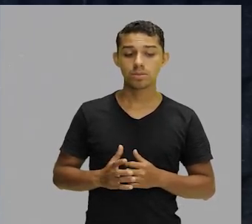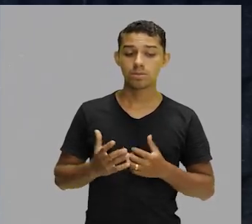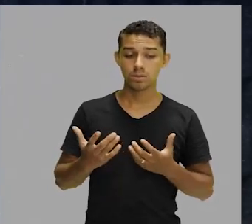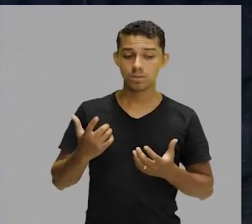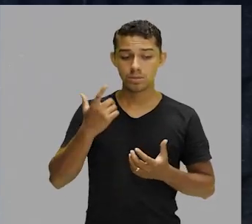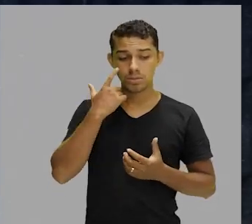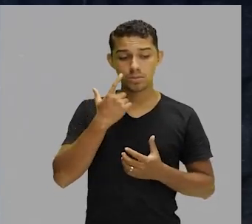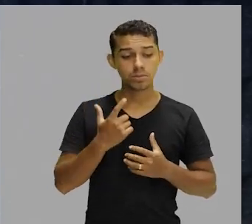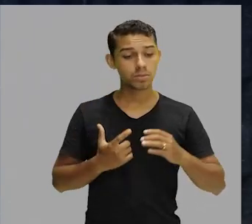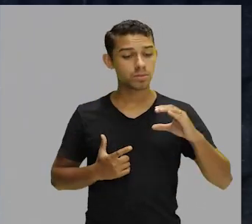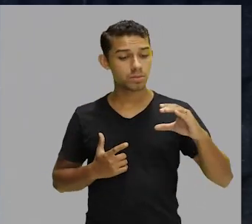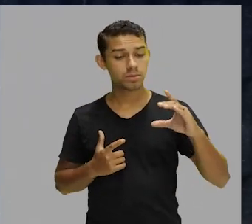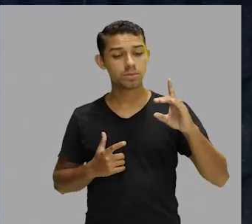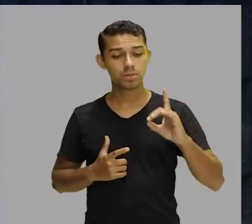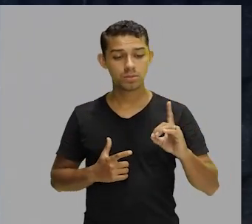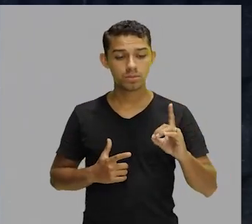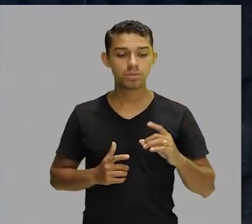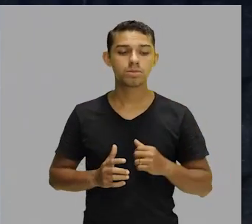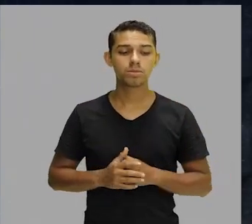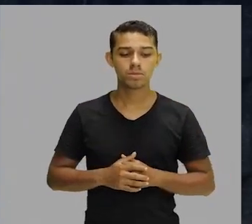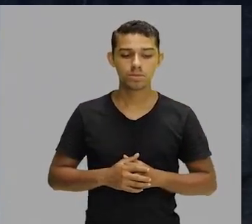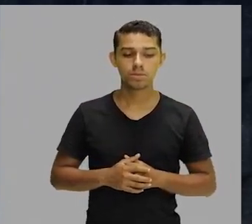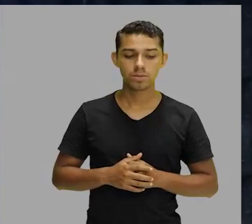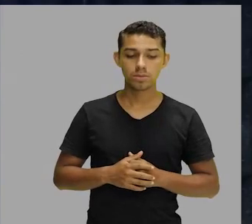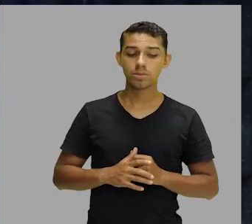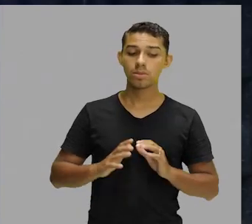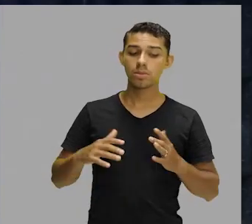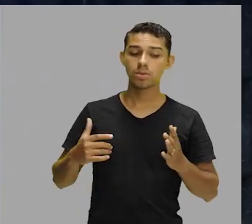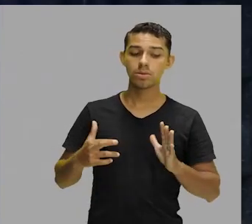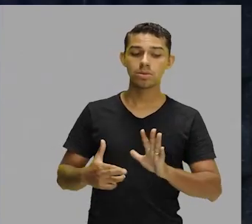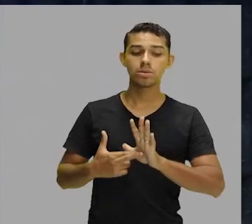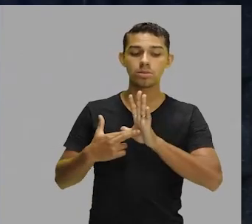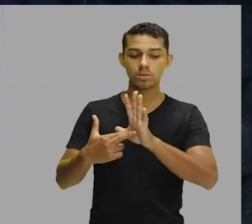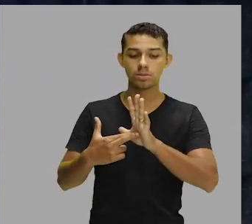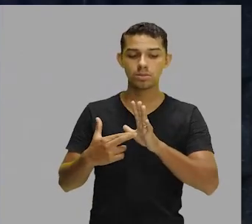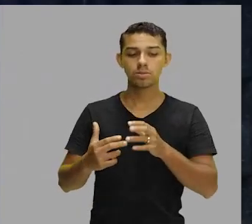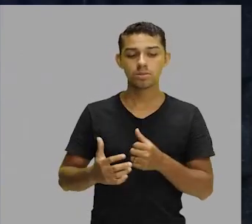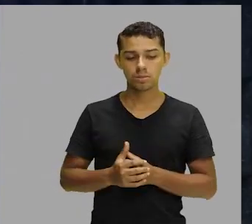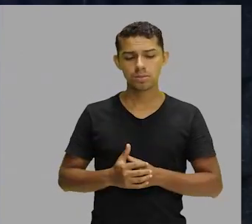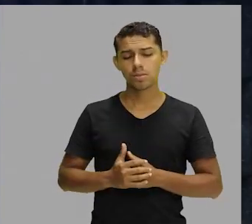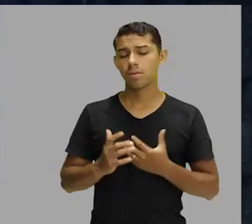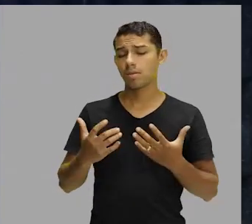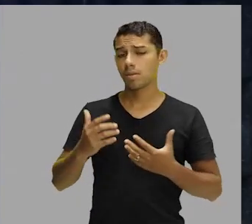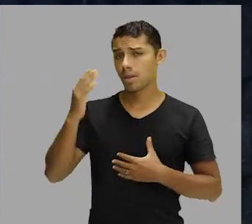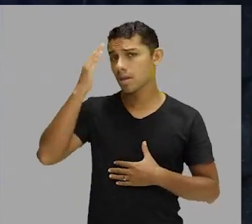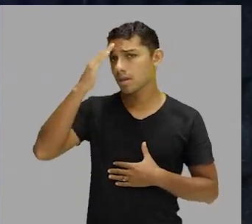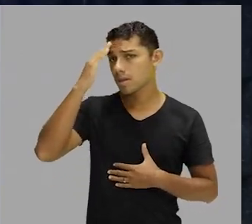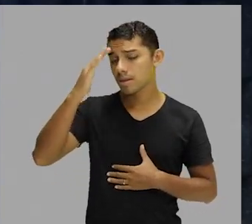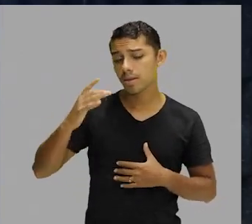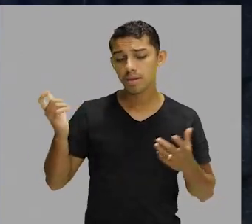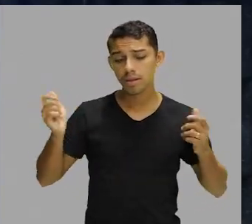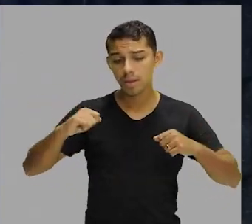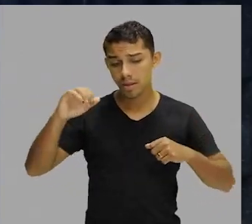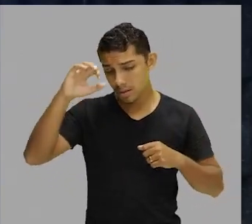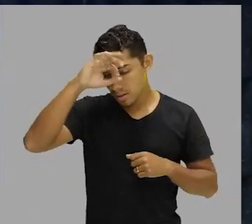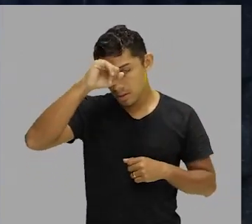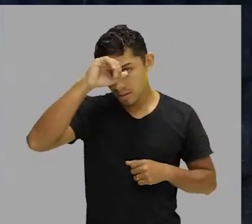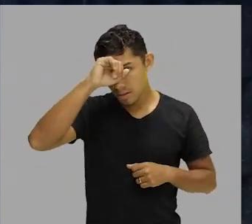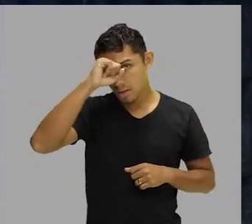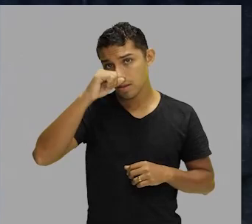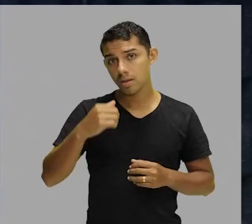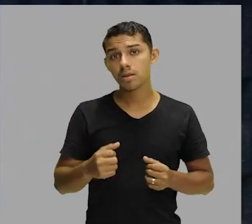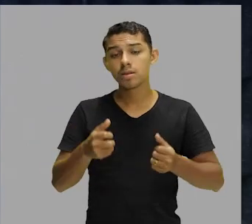a pirâmide de energia que está representando essa cadeia alimentar. O que foi que nós aprendemos a respeito